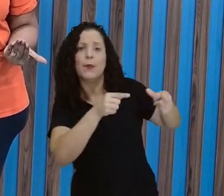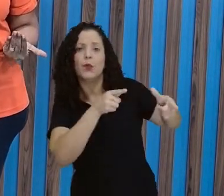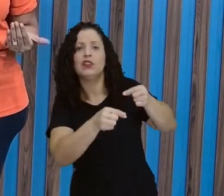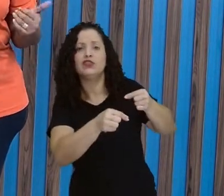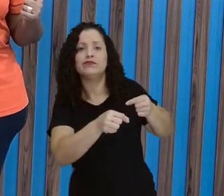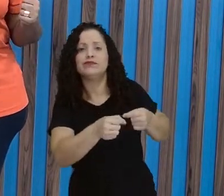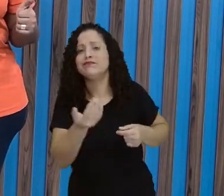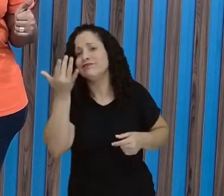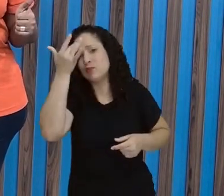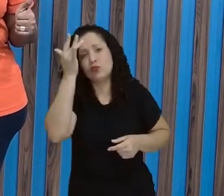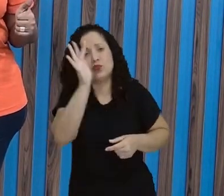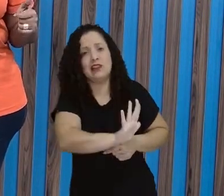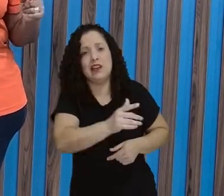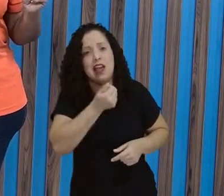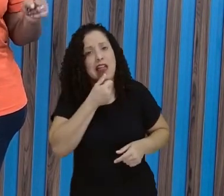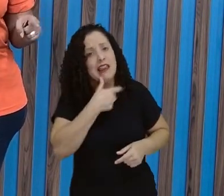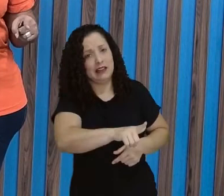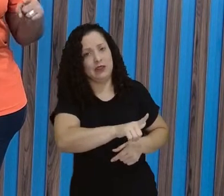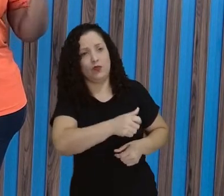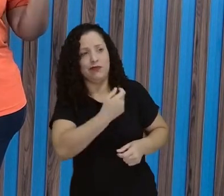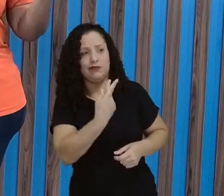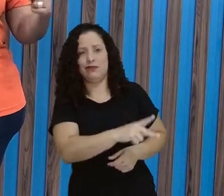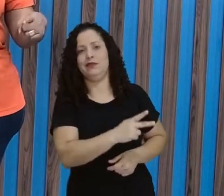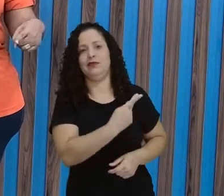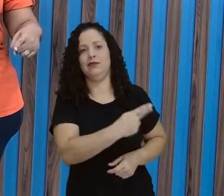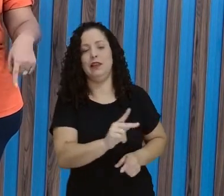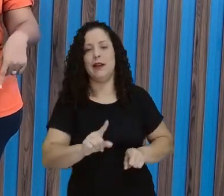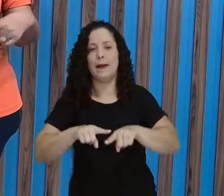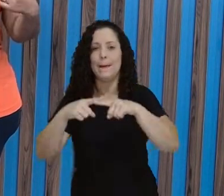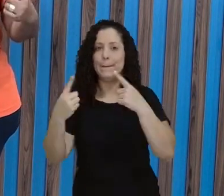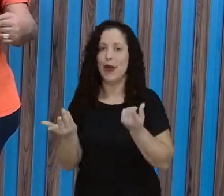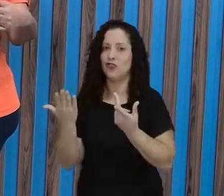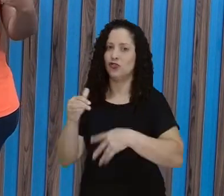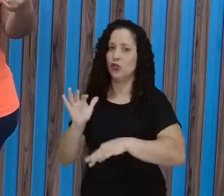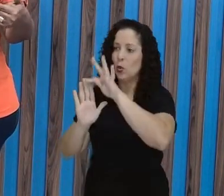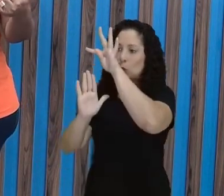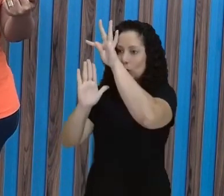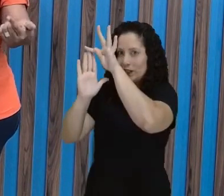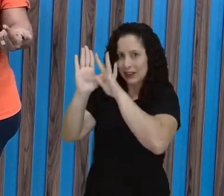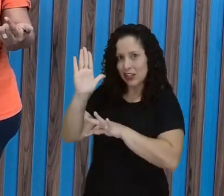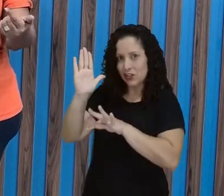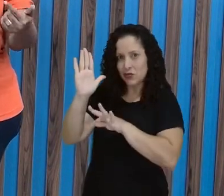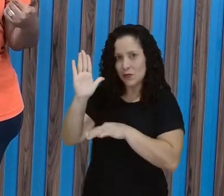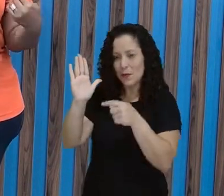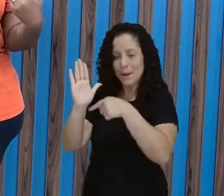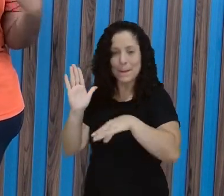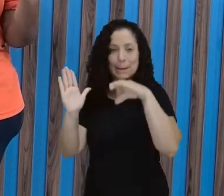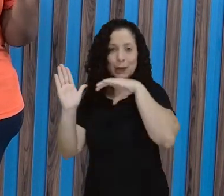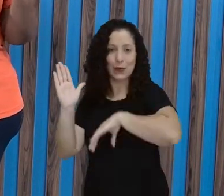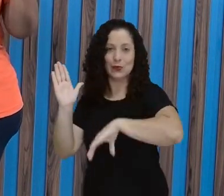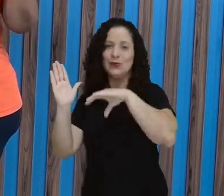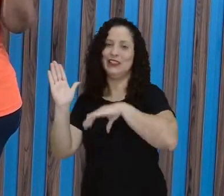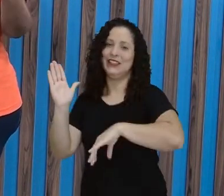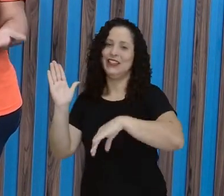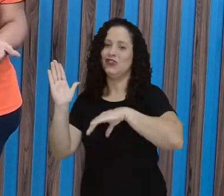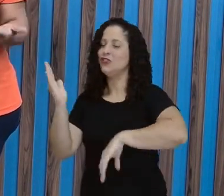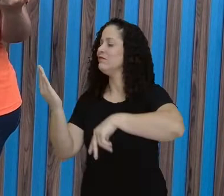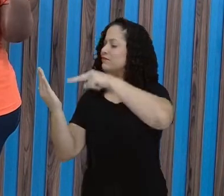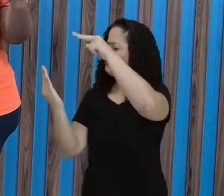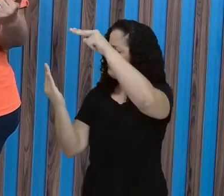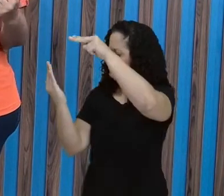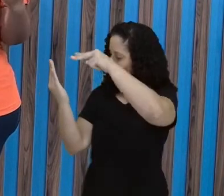japonês. Entendem? Mas, se for um texto escrito na língua portuguesa, eu vou